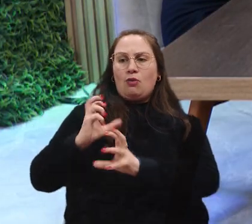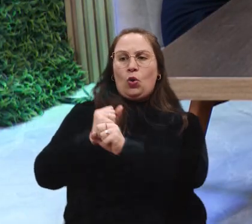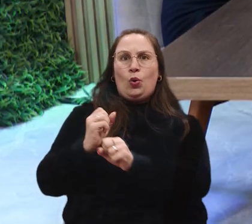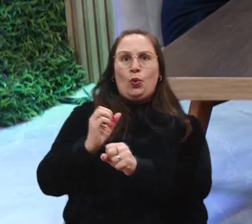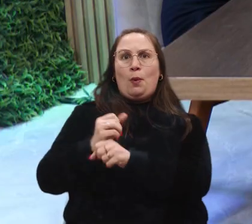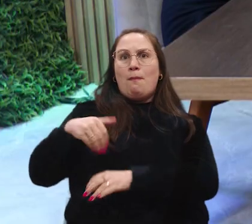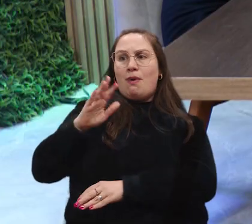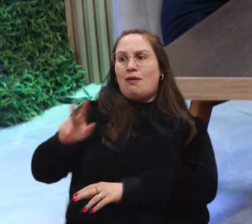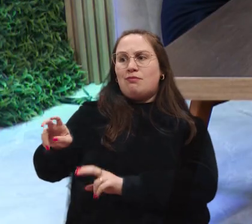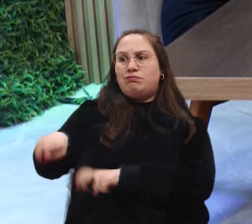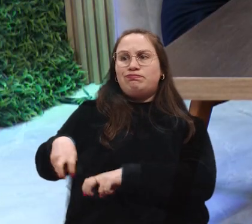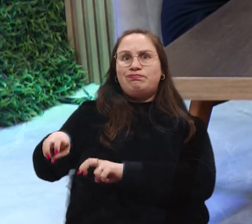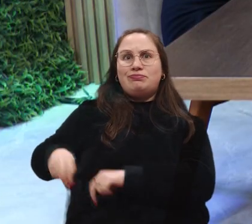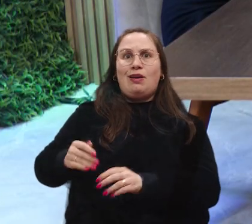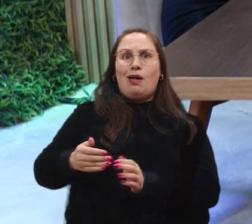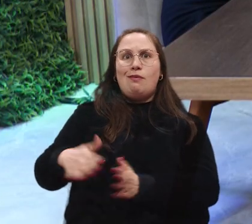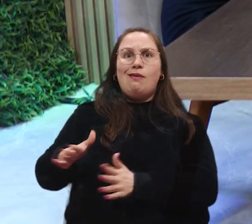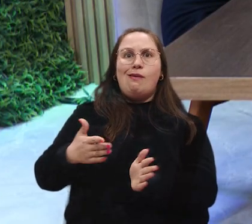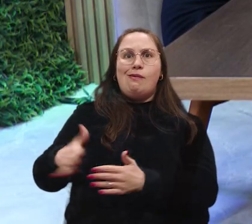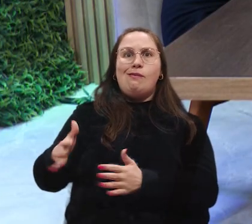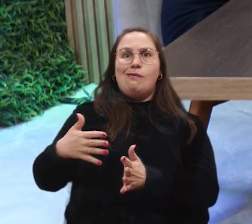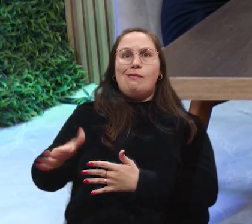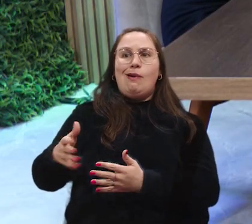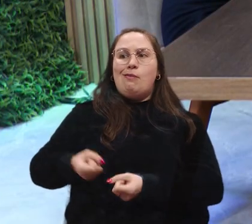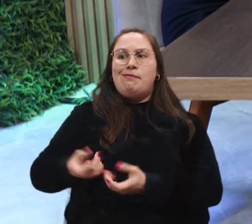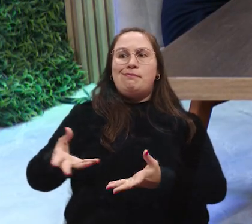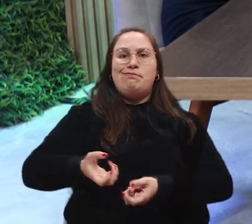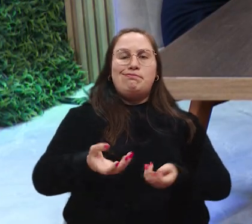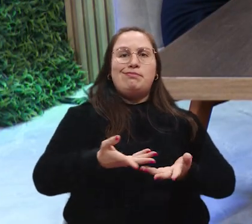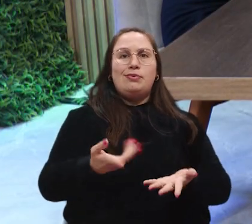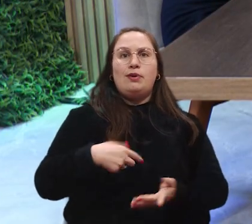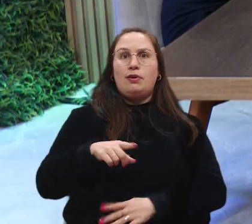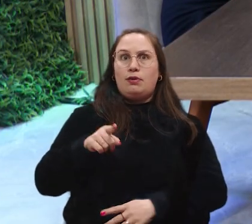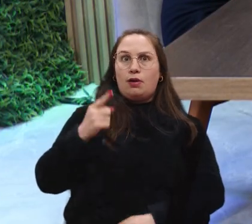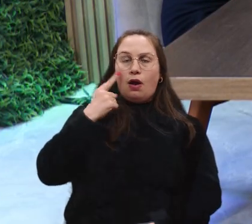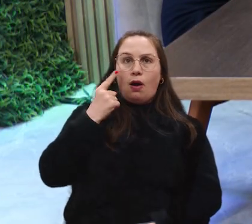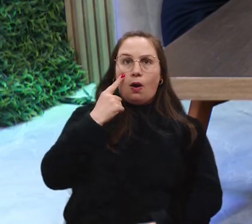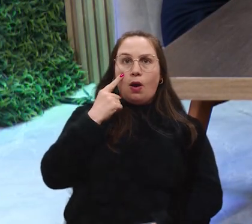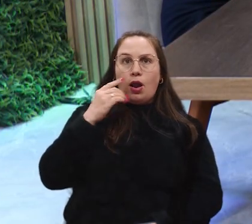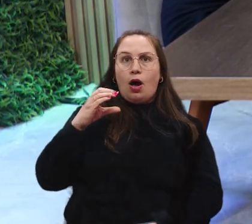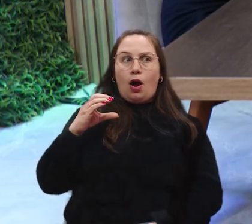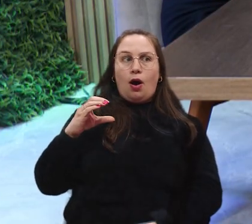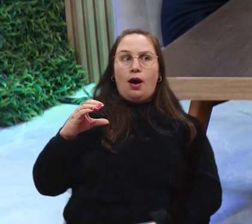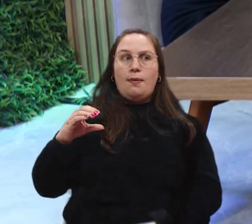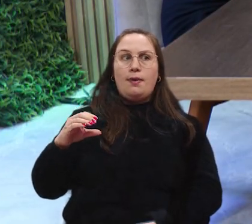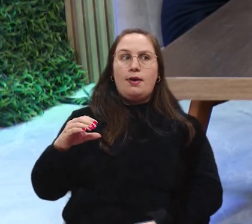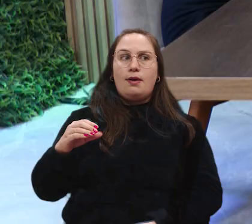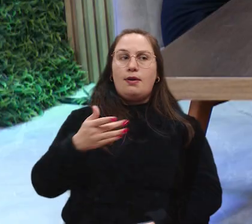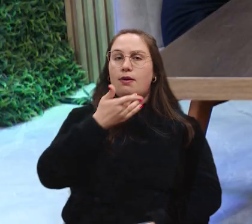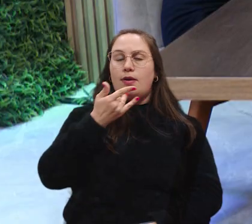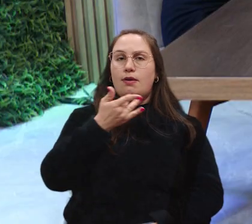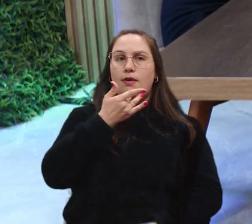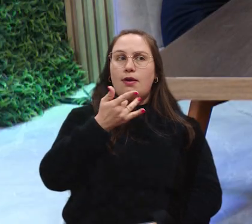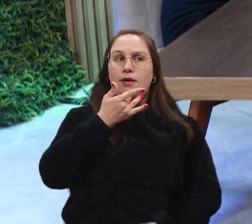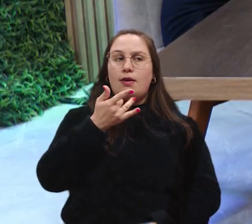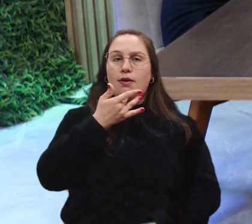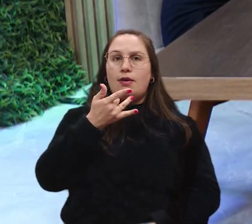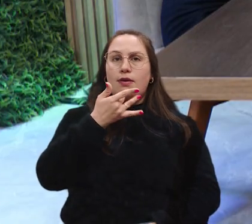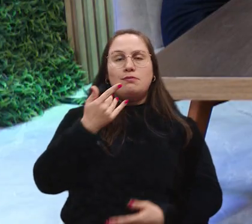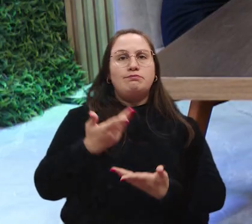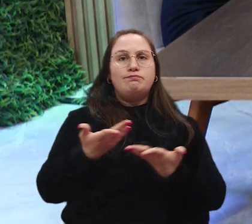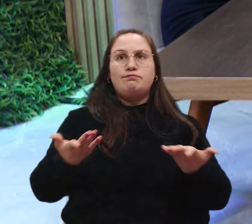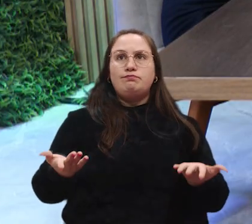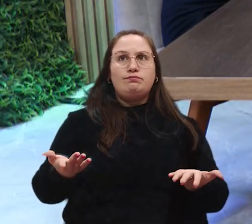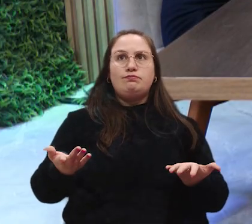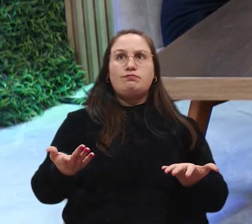dizer, o sistema produtivo no nosso país. Não, então tu vê o lobby que tem, então não é fácil. Não é fácil. Então a gente tem que